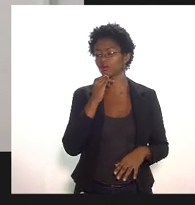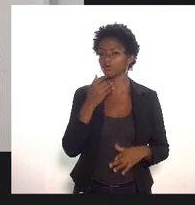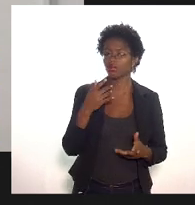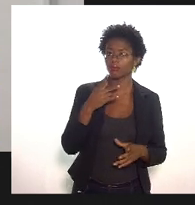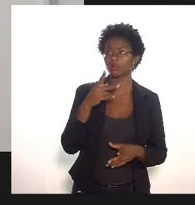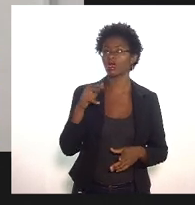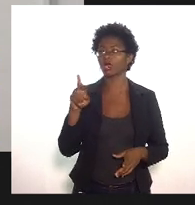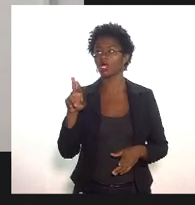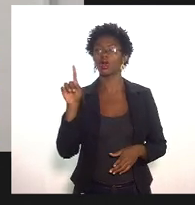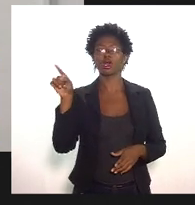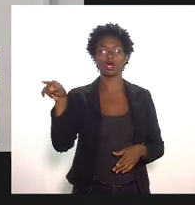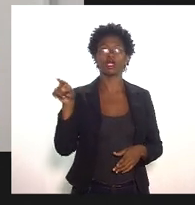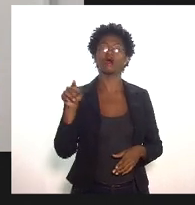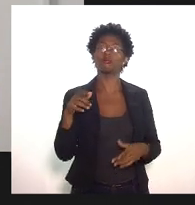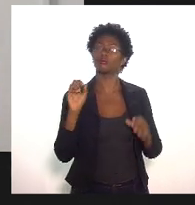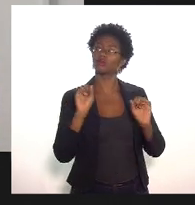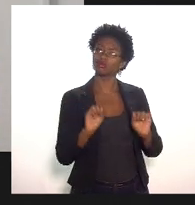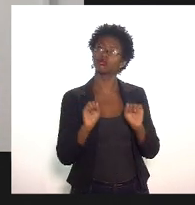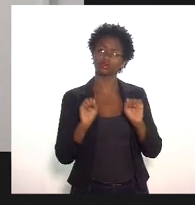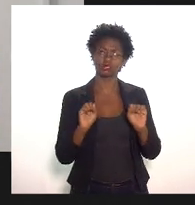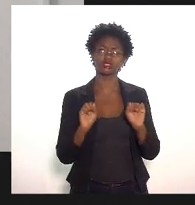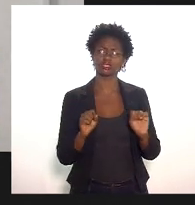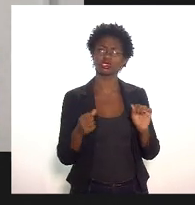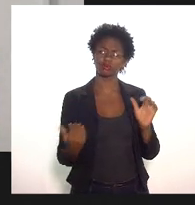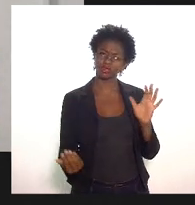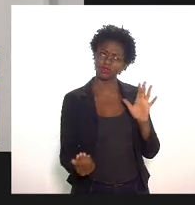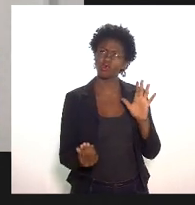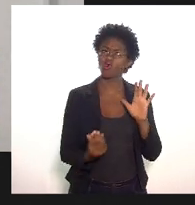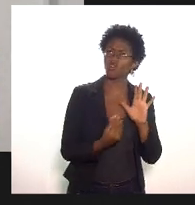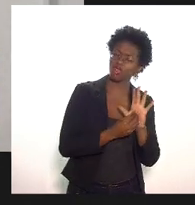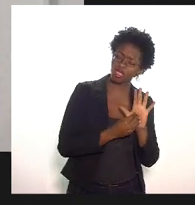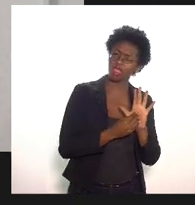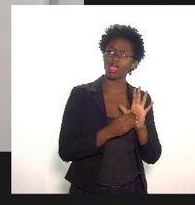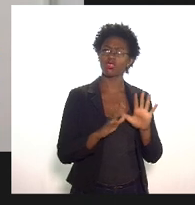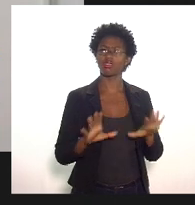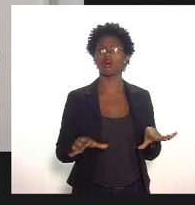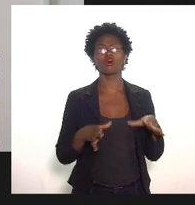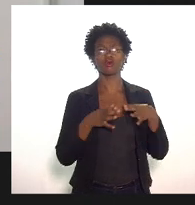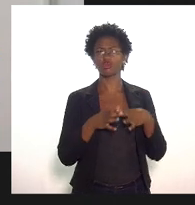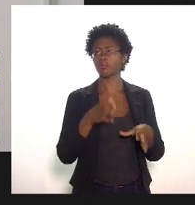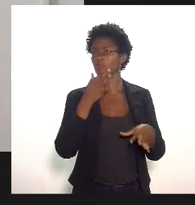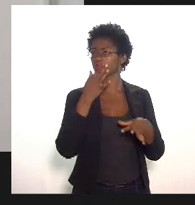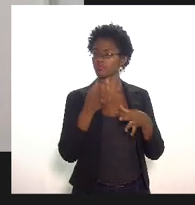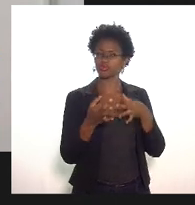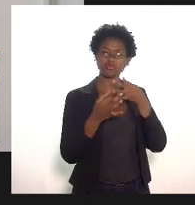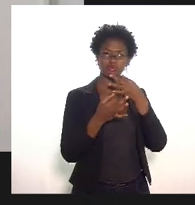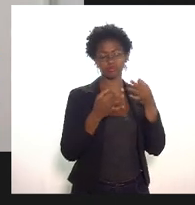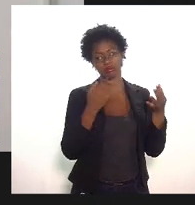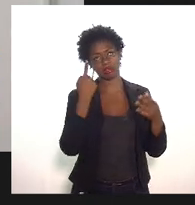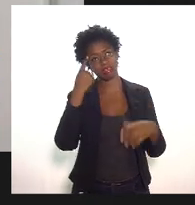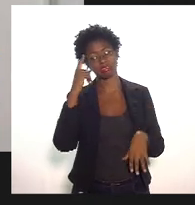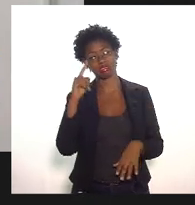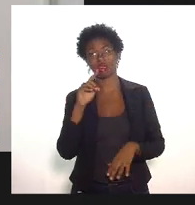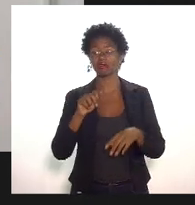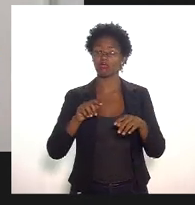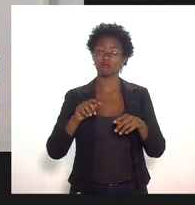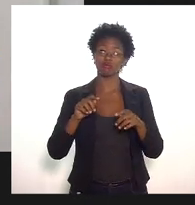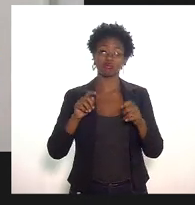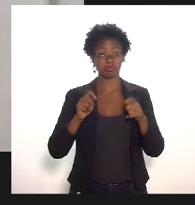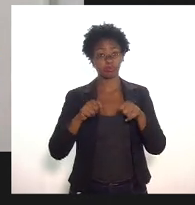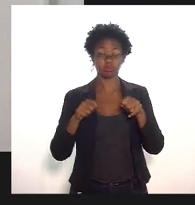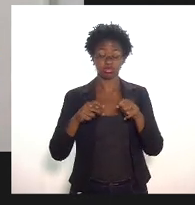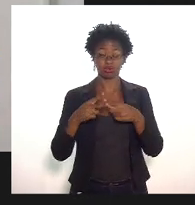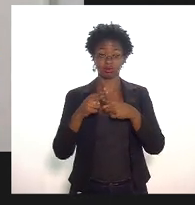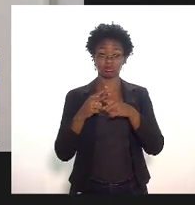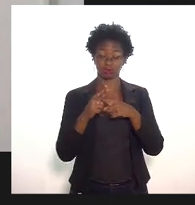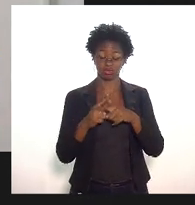eu acho que nós podemos estar inserindo no grupo as sugestões de possíveis emendas para que a gente faça